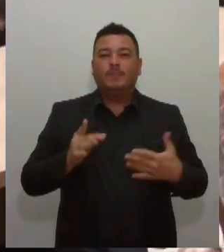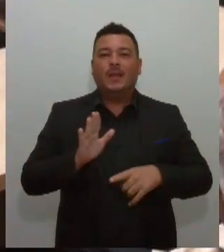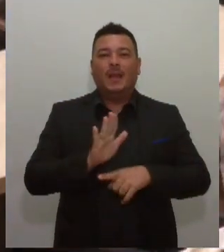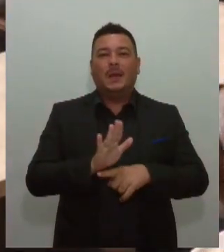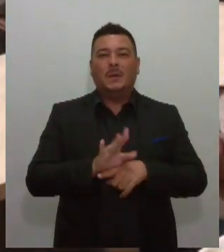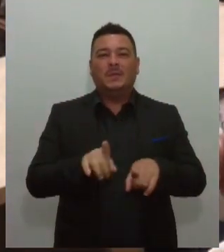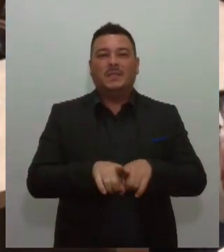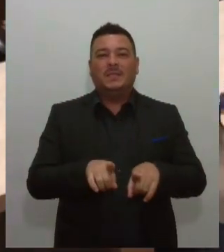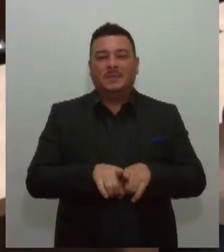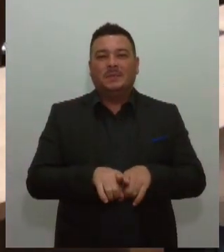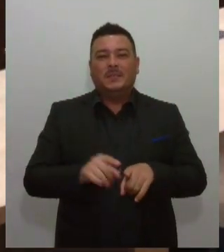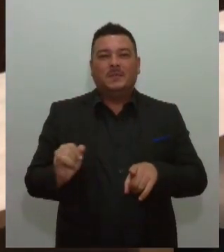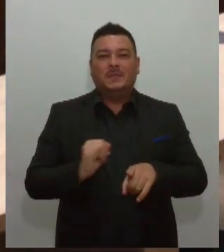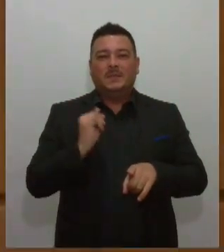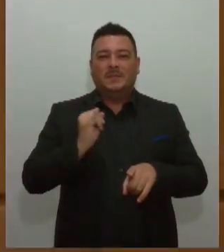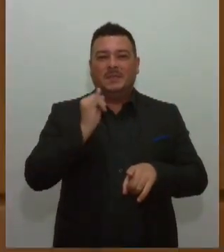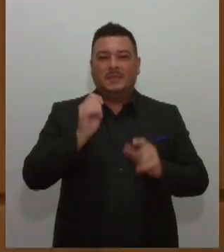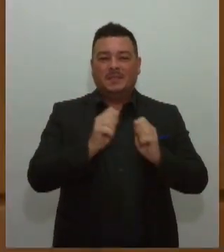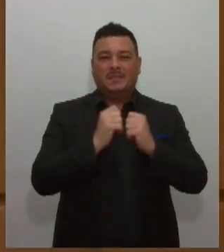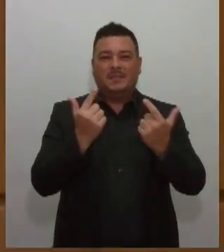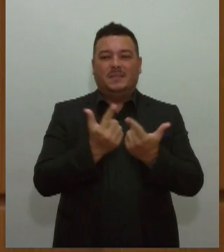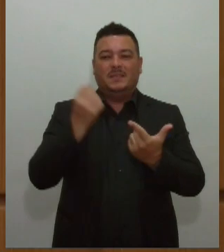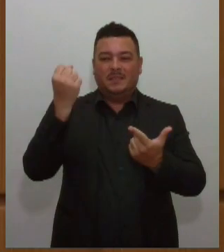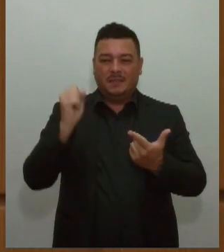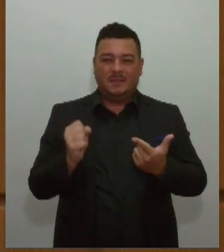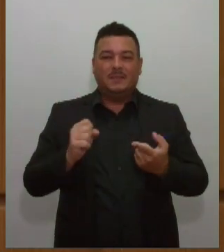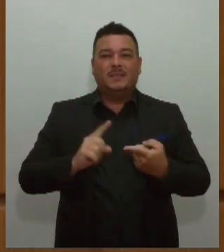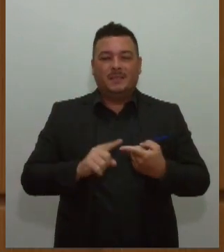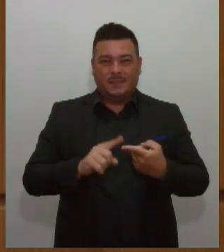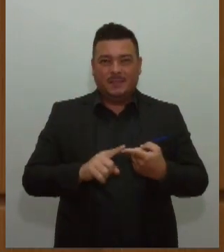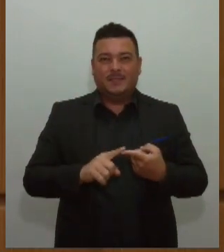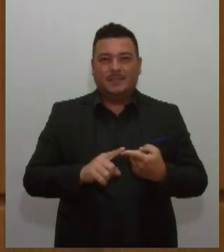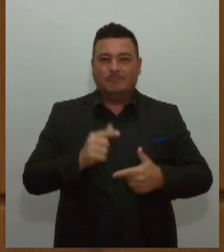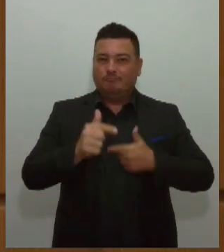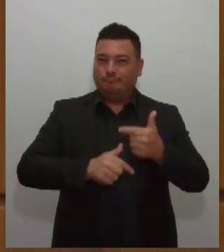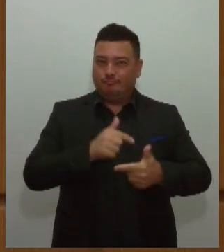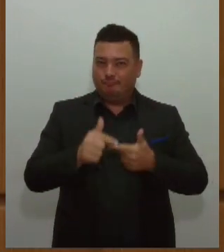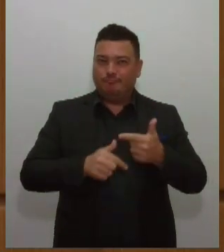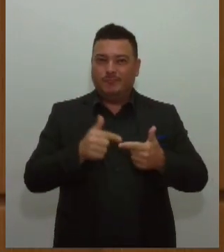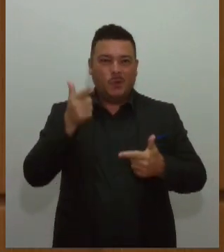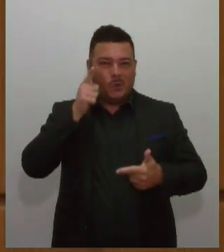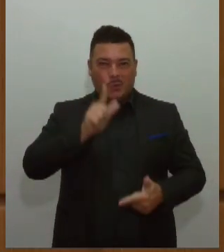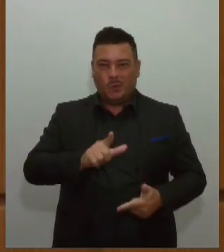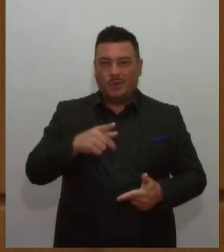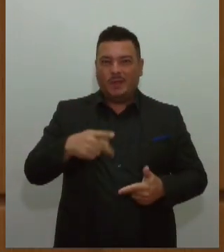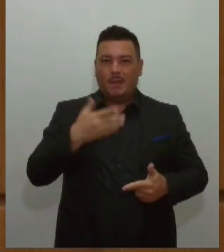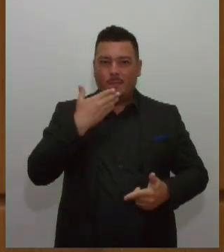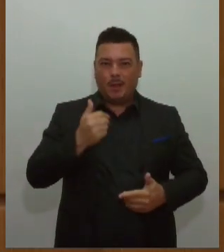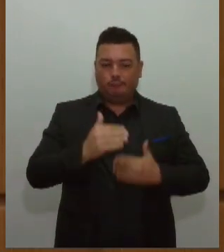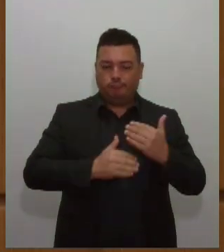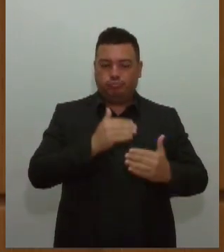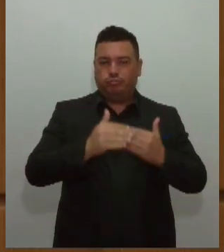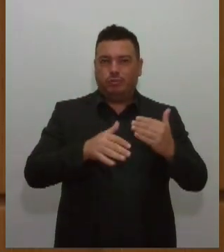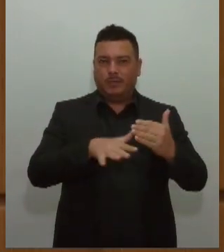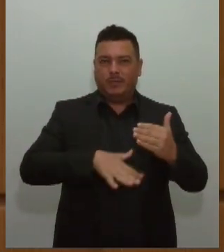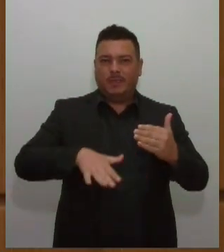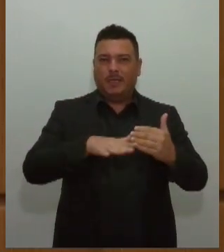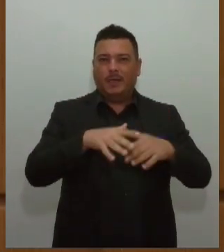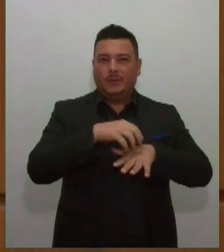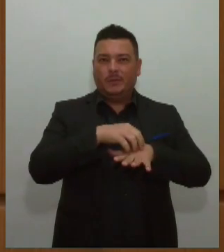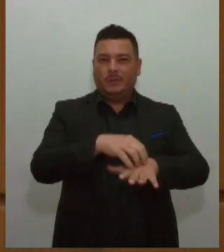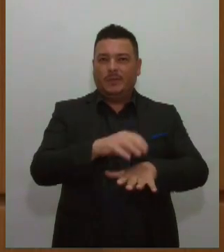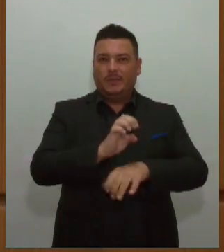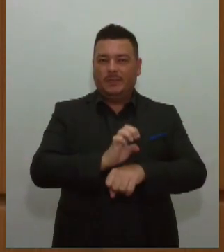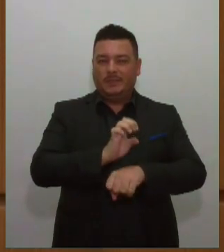que a Assembleia Legislativa de Sergipe desempenhou na conquista de melhorias na área do transporte estadual para